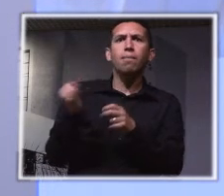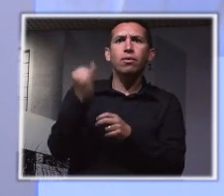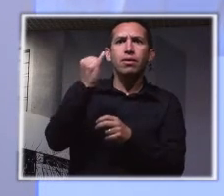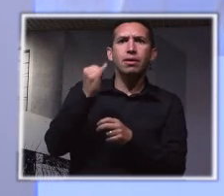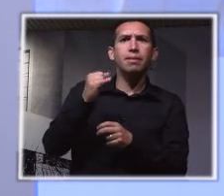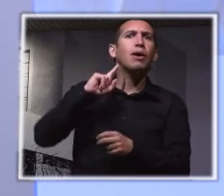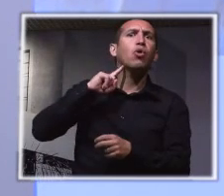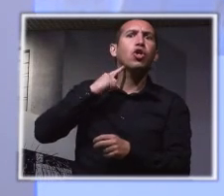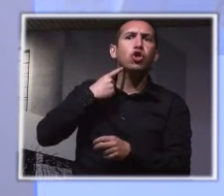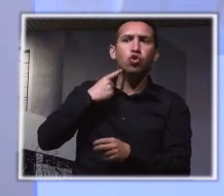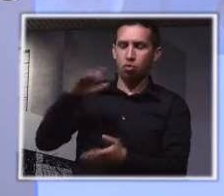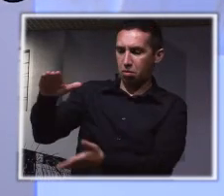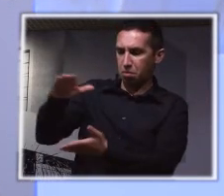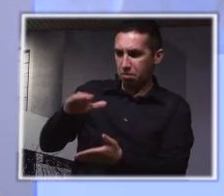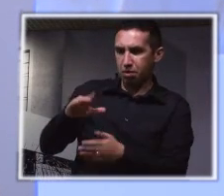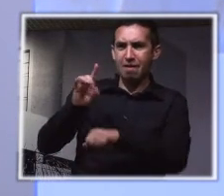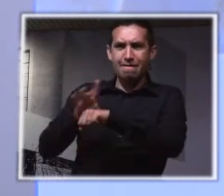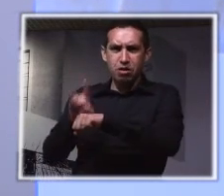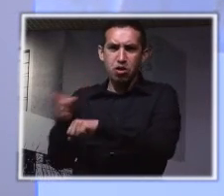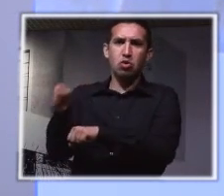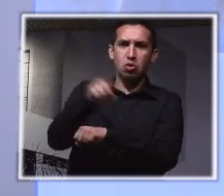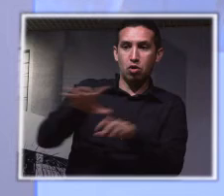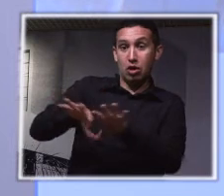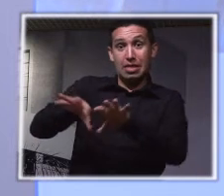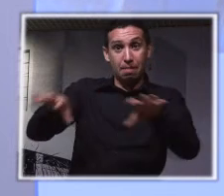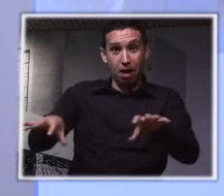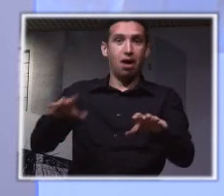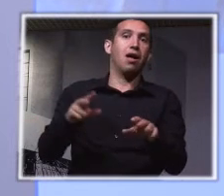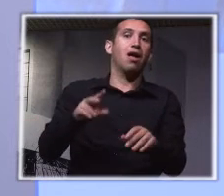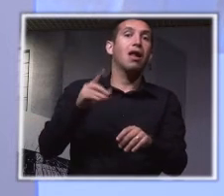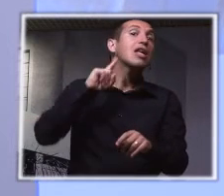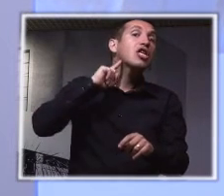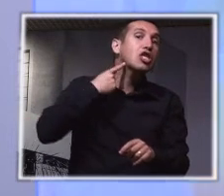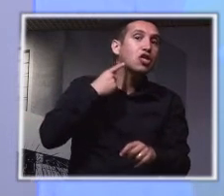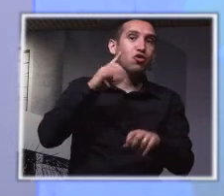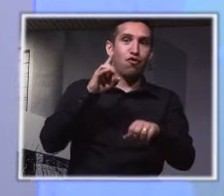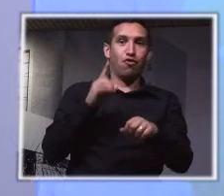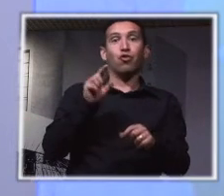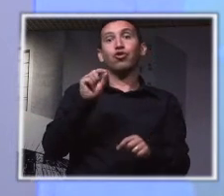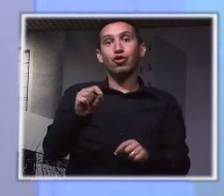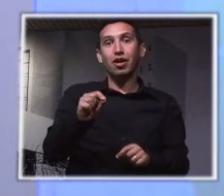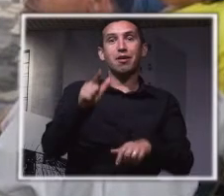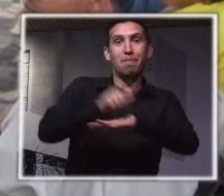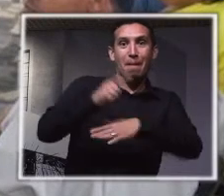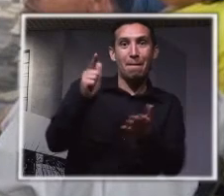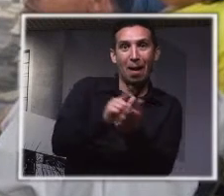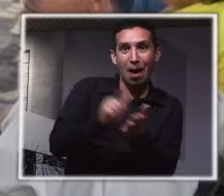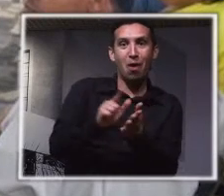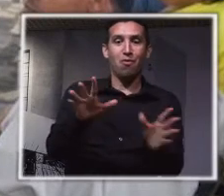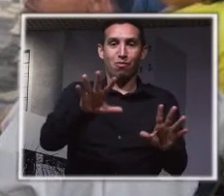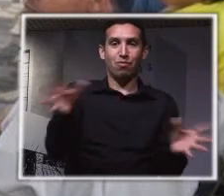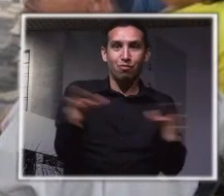lixo e da educação ambiental. Chamamos profissionais da saúde para discutir